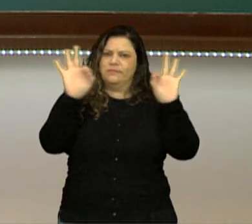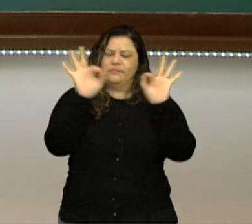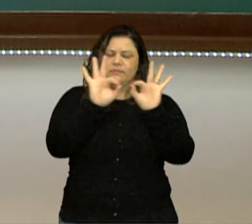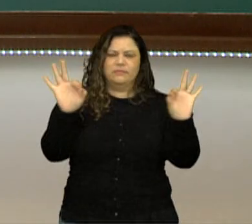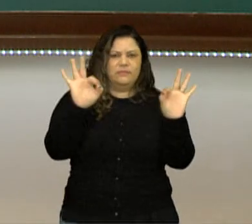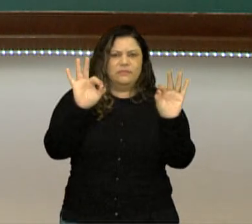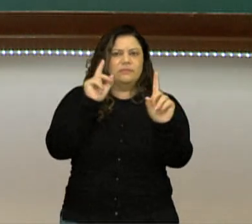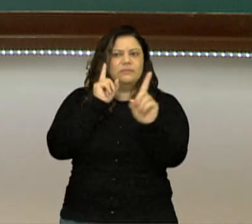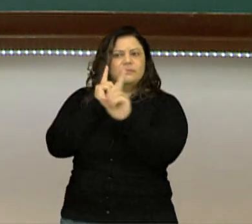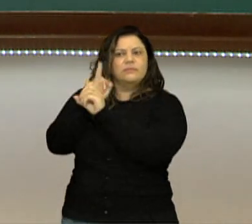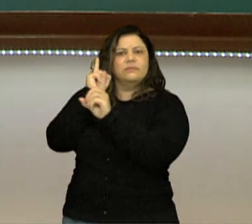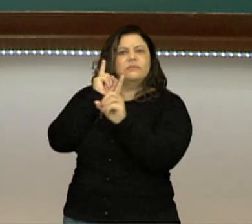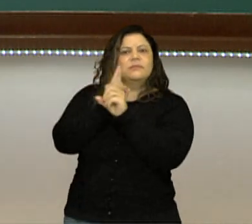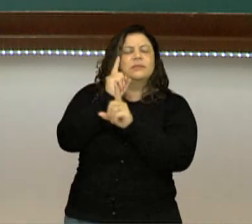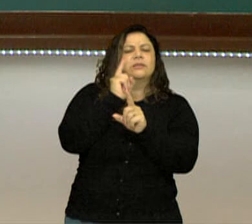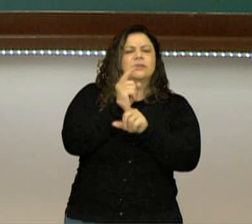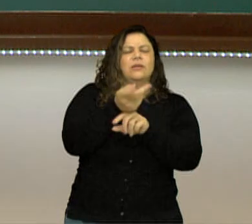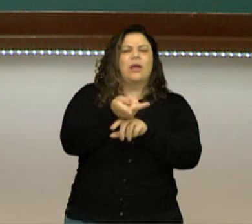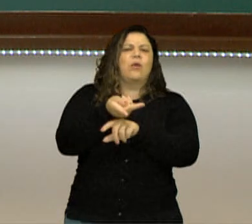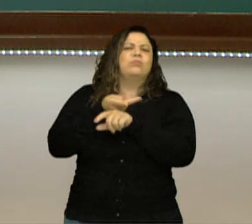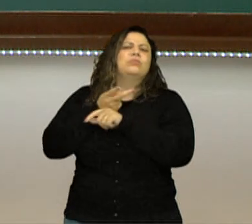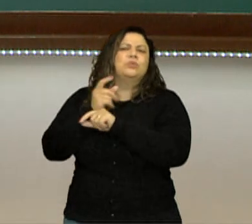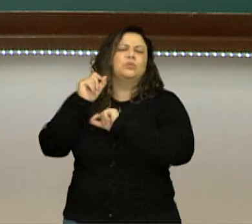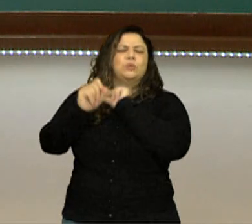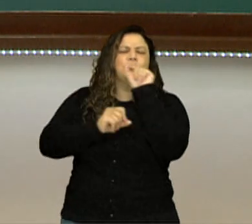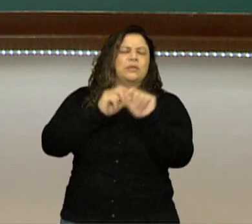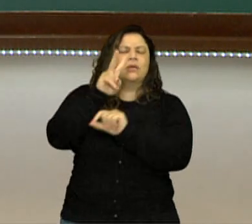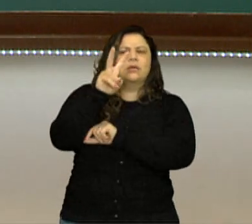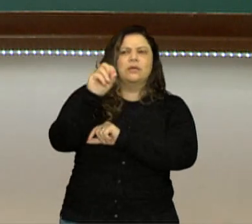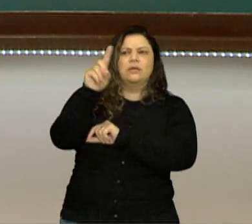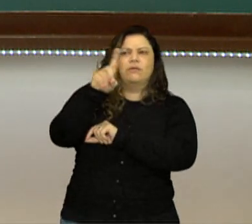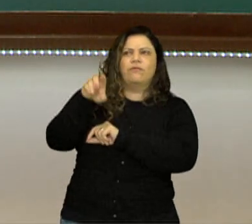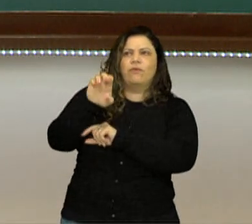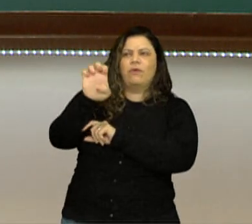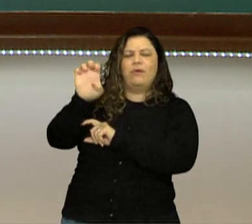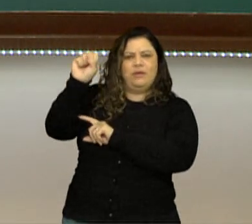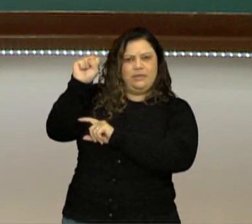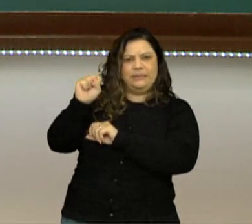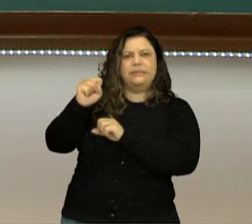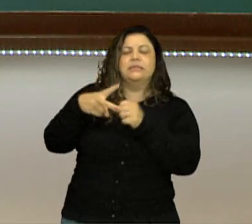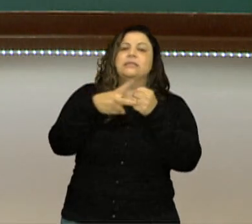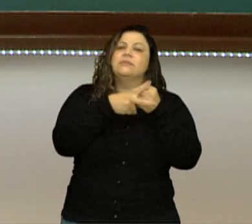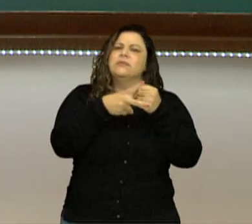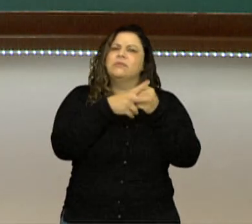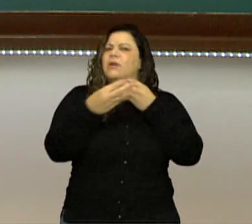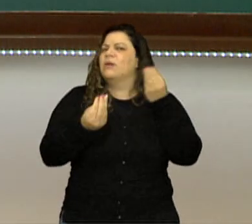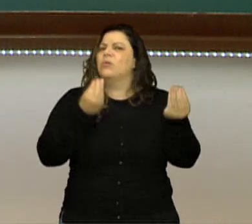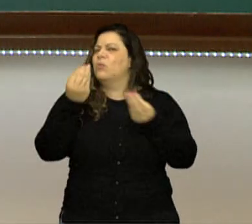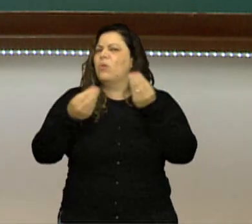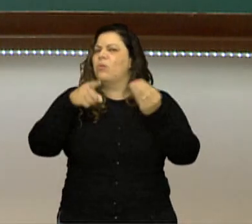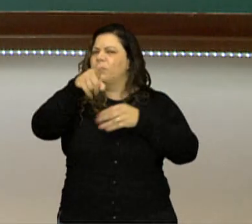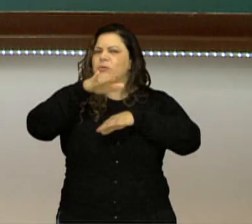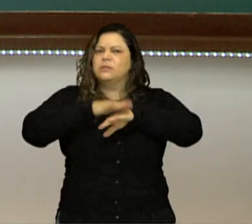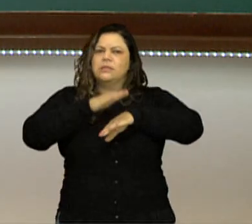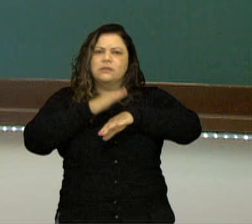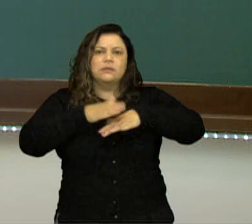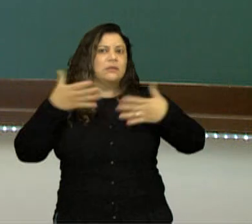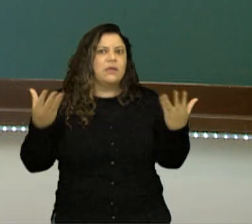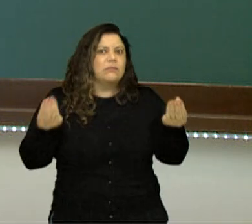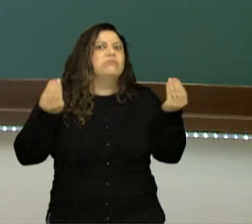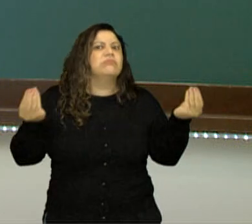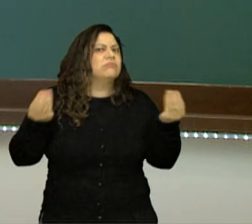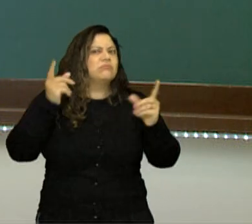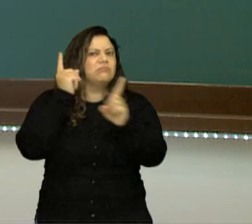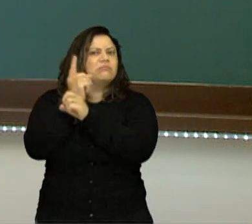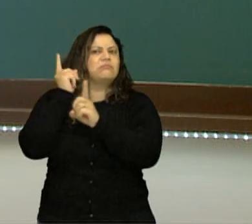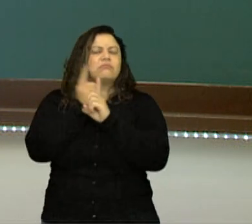vamos encontrar, né, vamos buscar as vozes verbais que estão ali. Como que vocês fizeram? Como é que vocês fizeram para